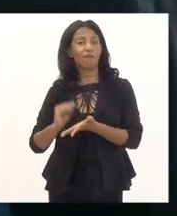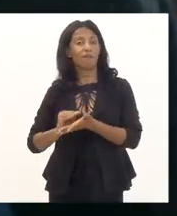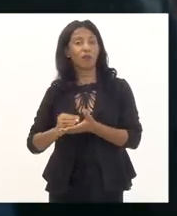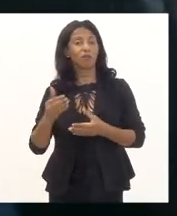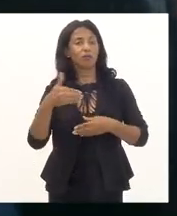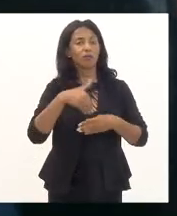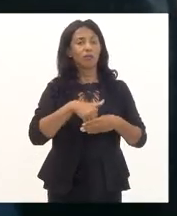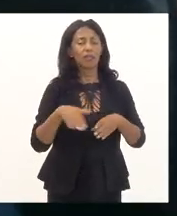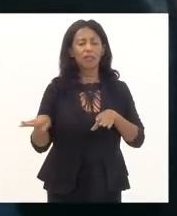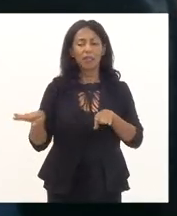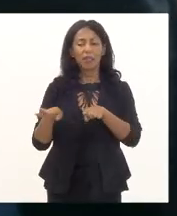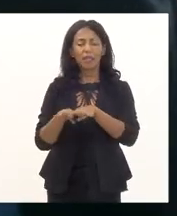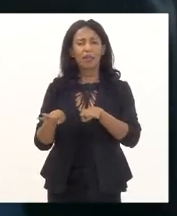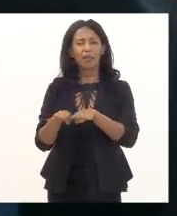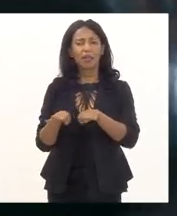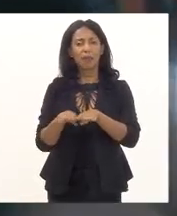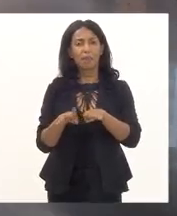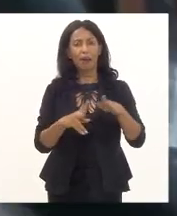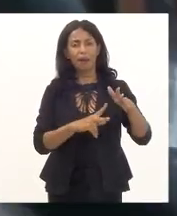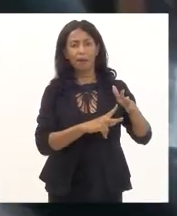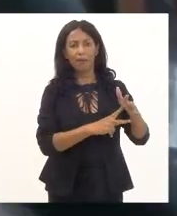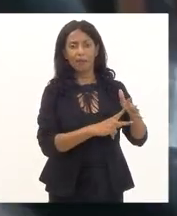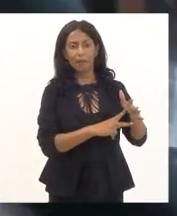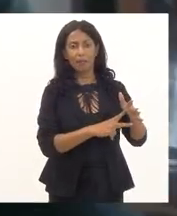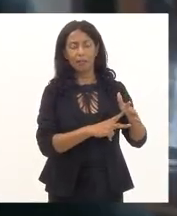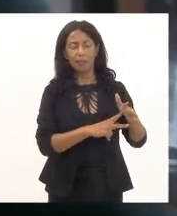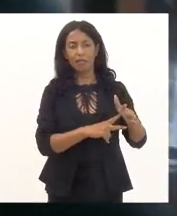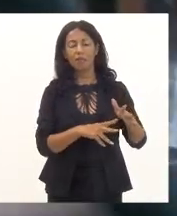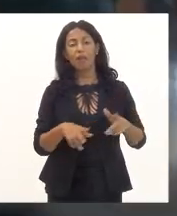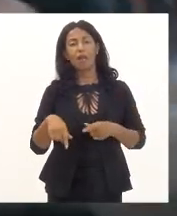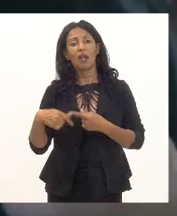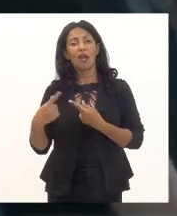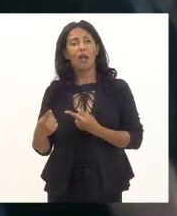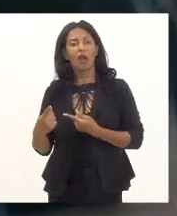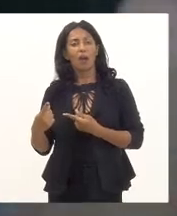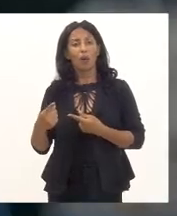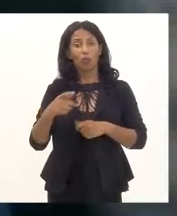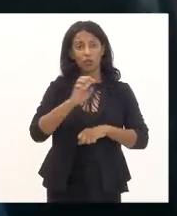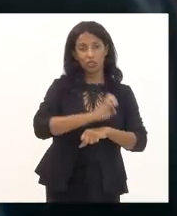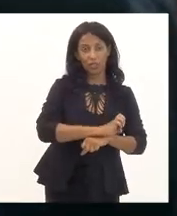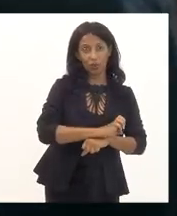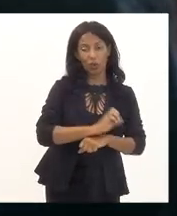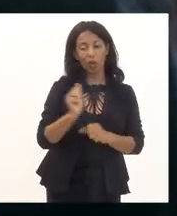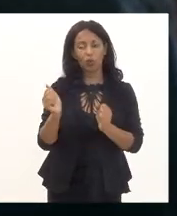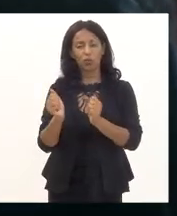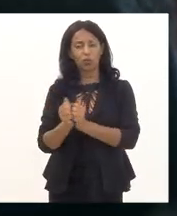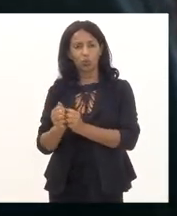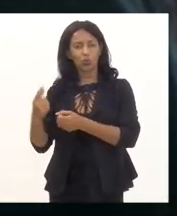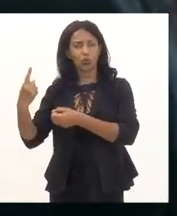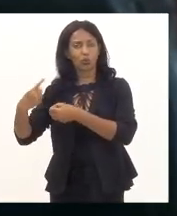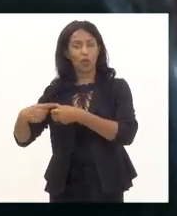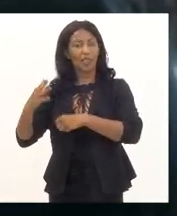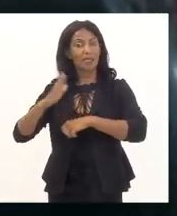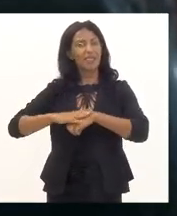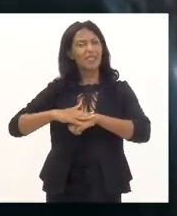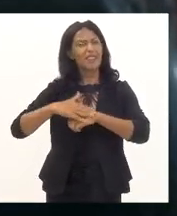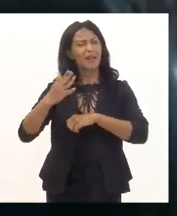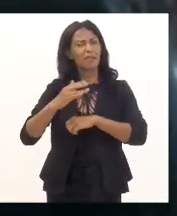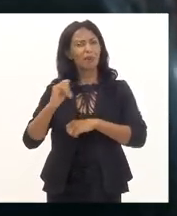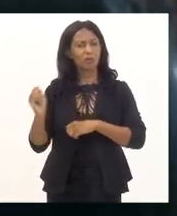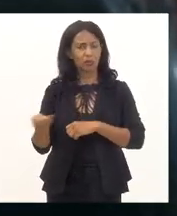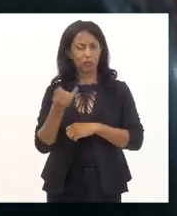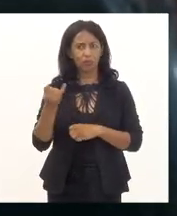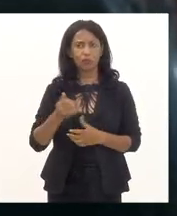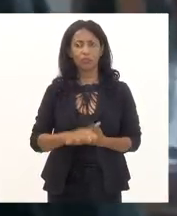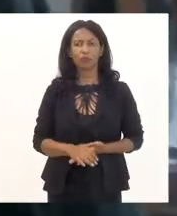equipara o passe livre estadual ao passe livre municipal, ou seja, dá mais passes por mês, é mais